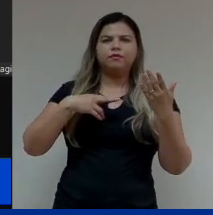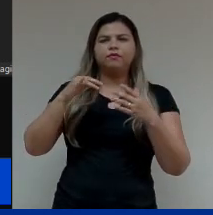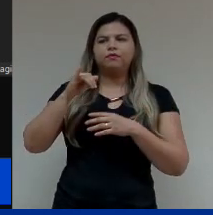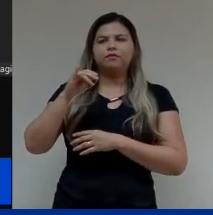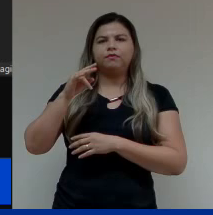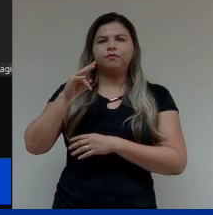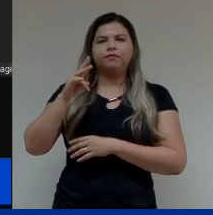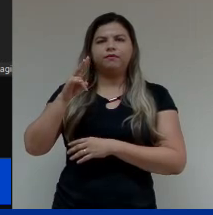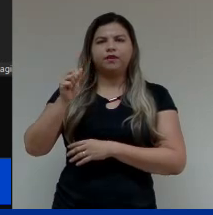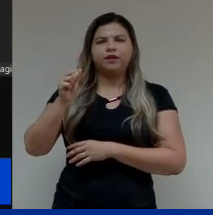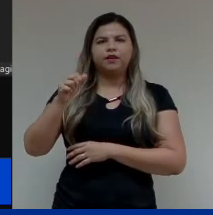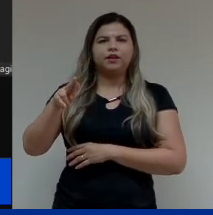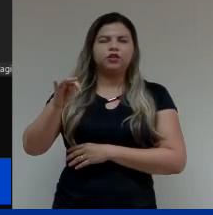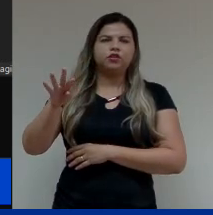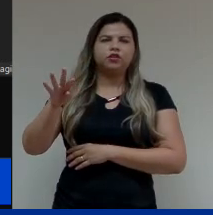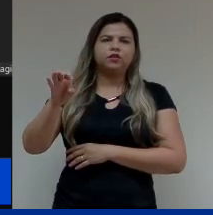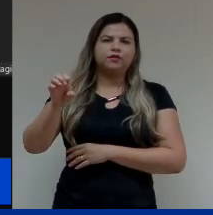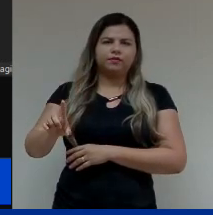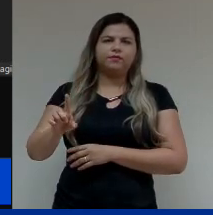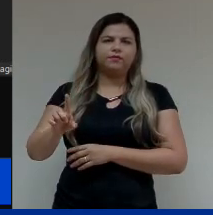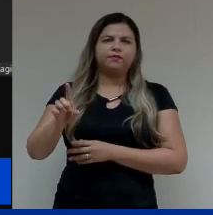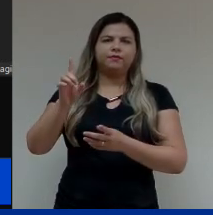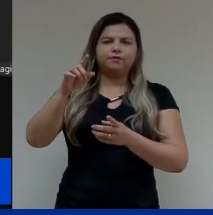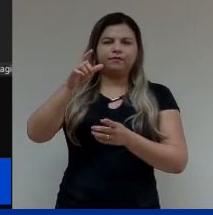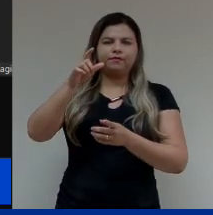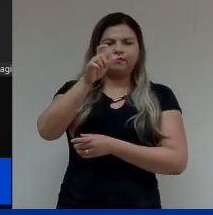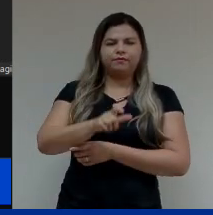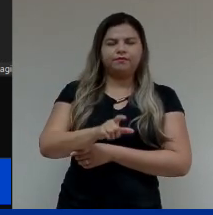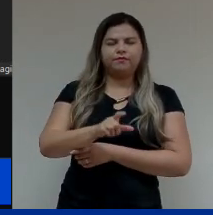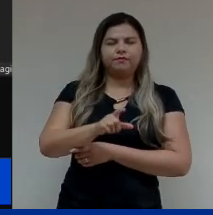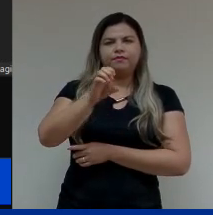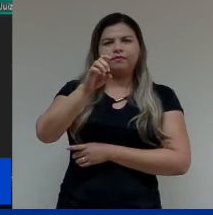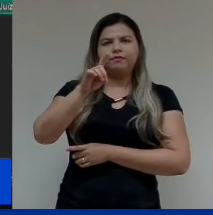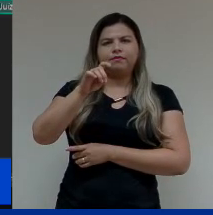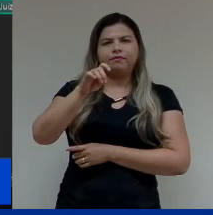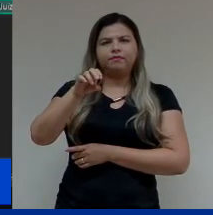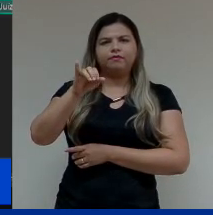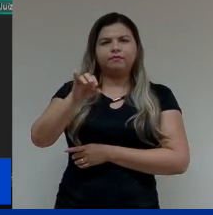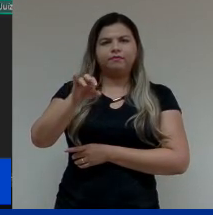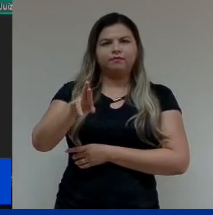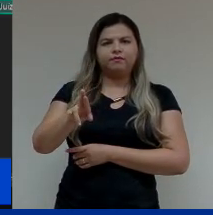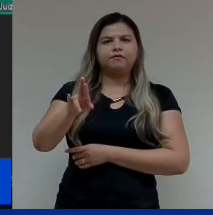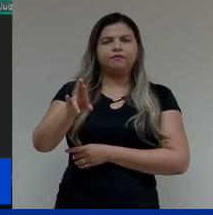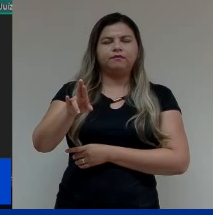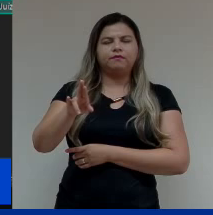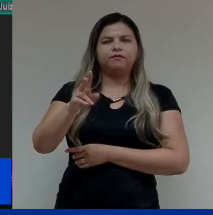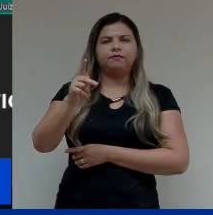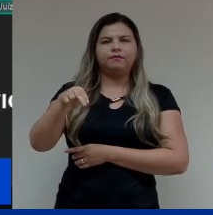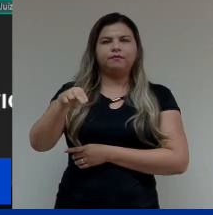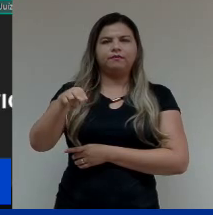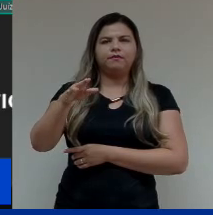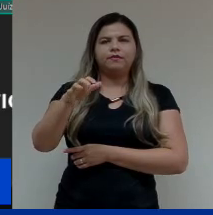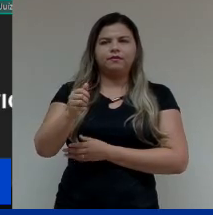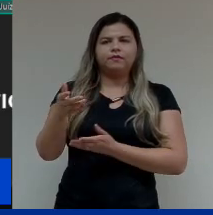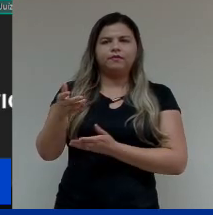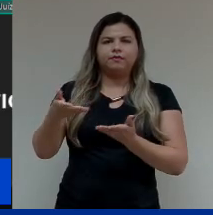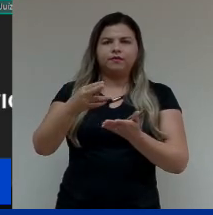Público Eleitoral e o embargado Eider Pena Pestana. O ilustre relator está com a